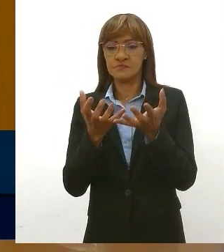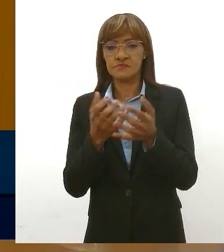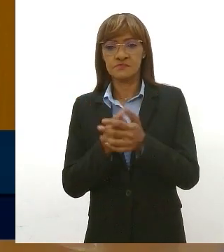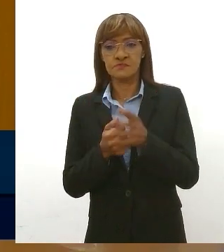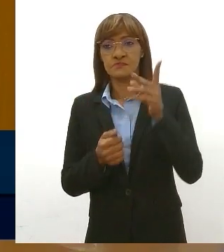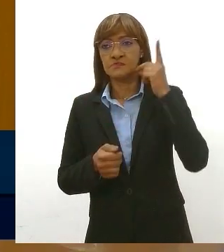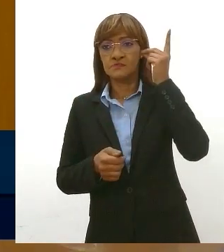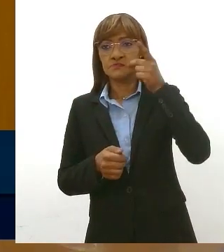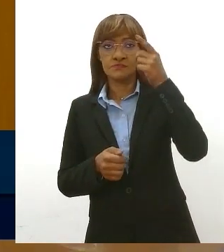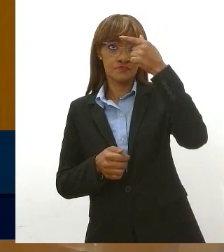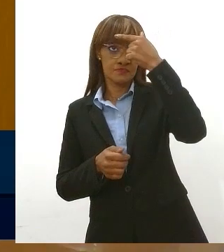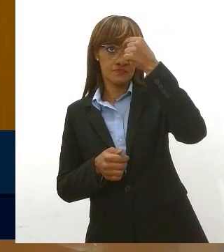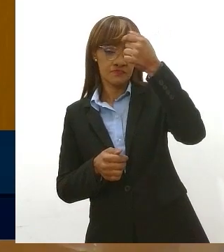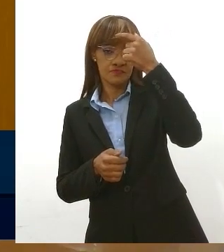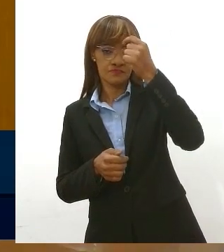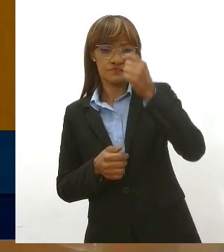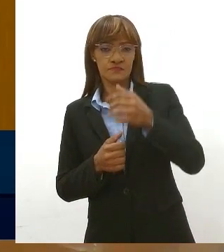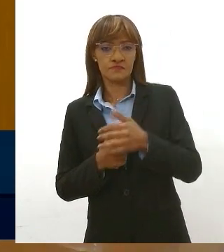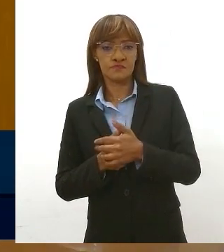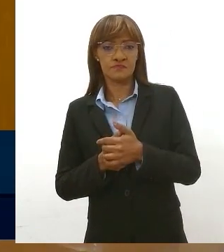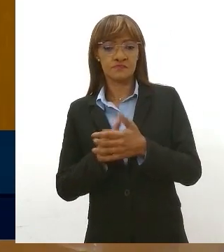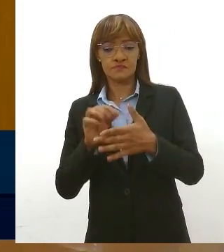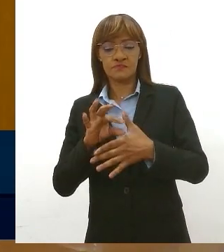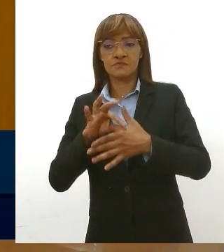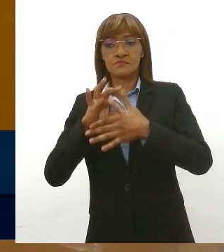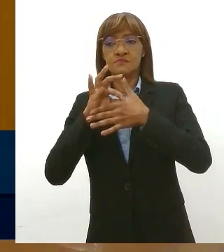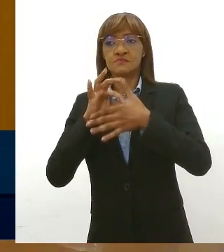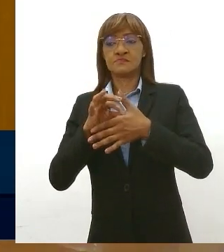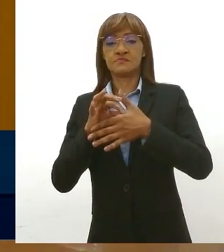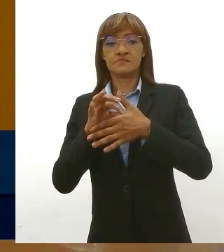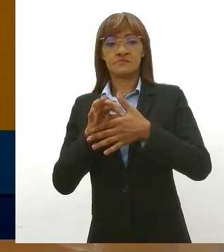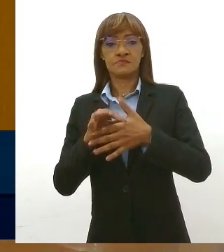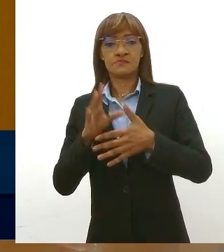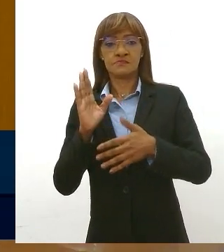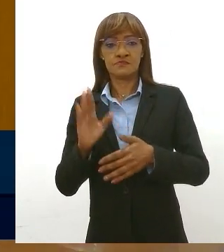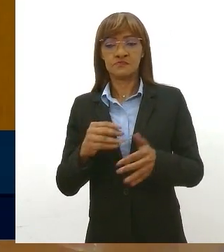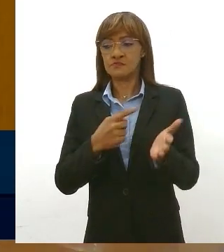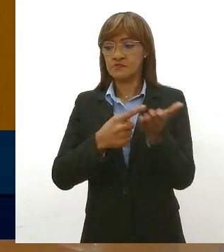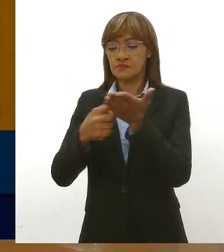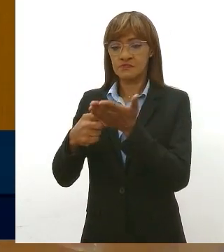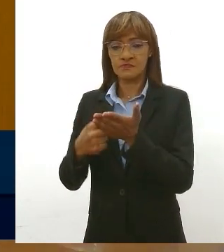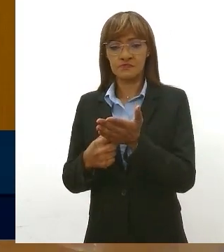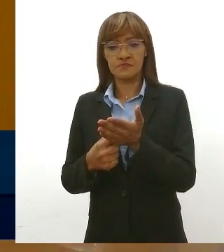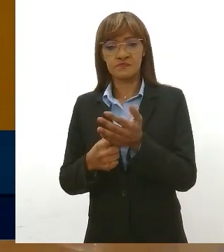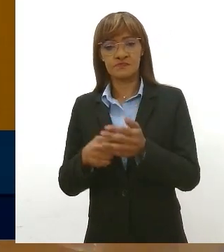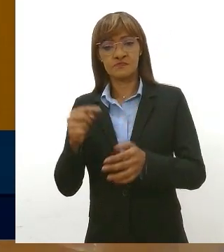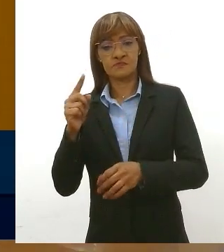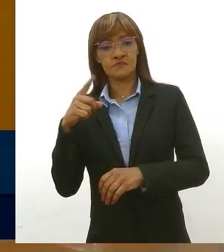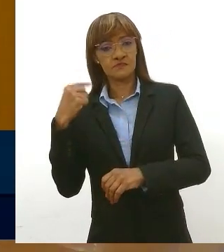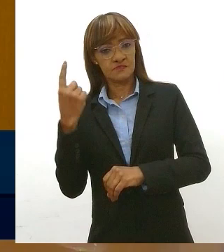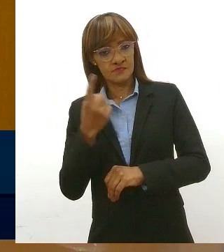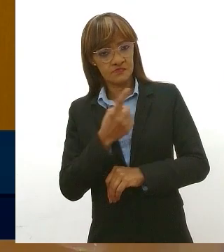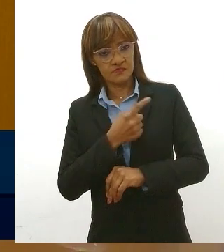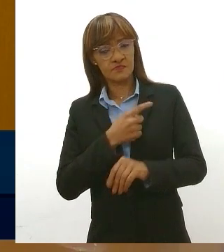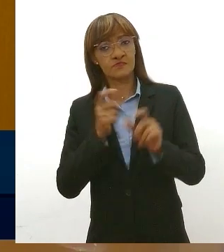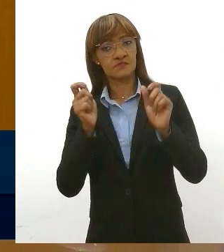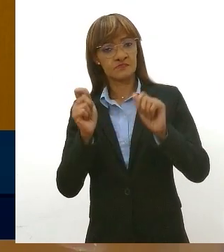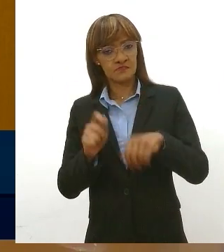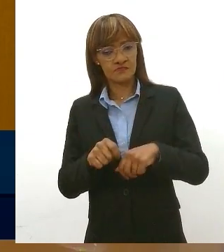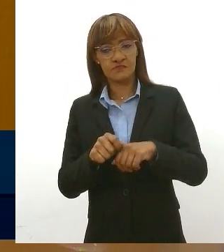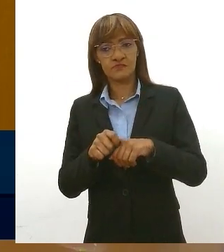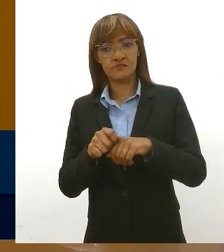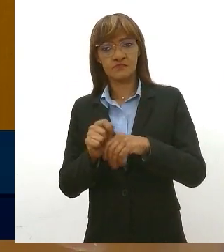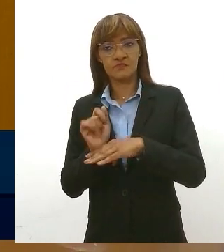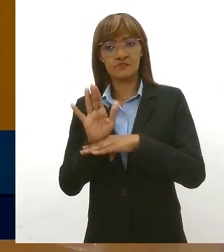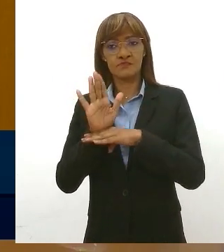possa liderar esse movimento e fazer com que a Assembleia possa contribuir para o desenvolvimento de Sergipe. Inclusive, na